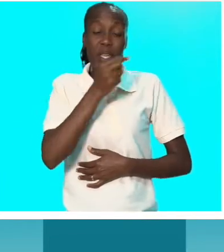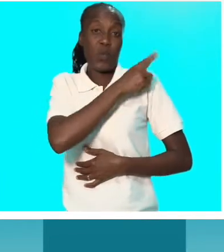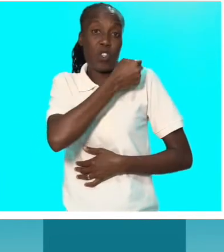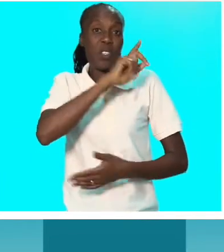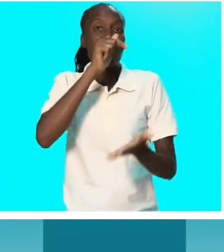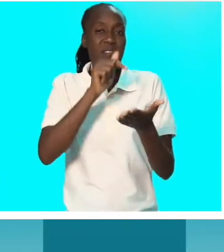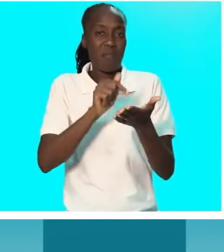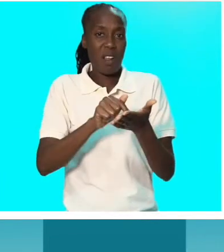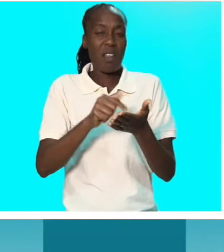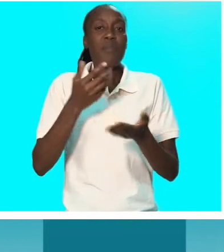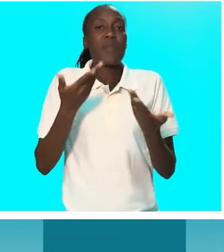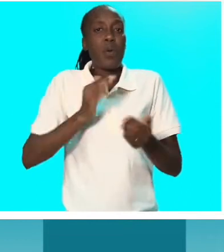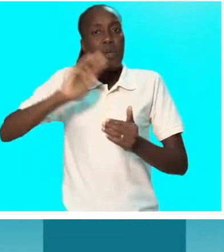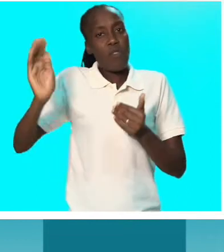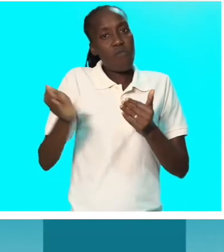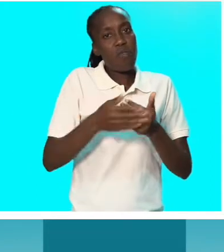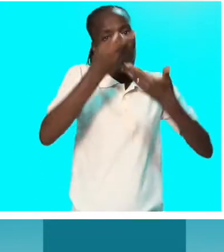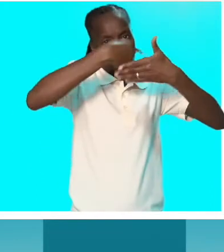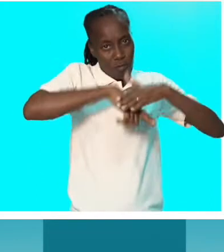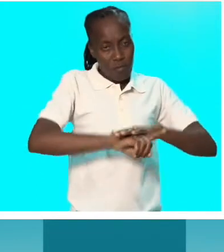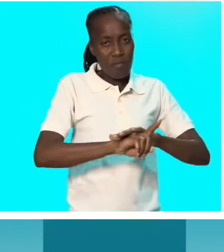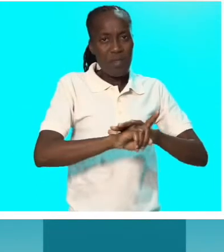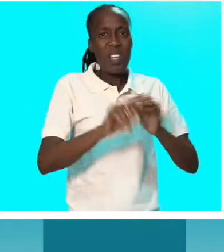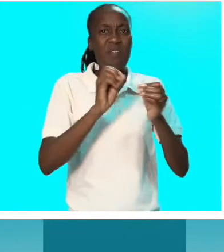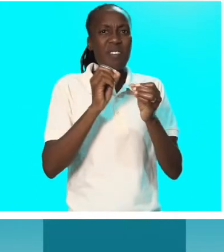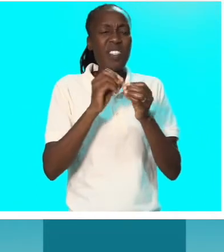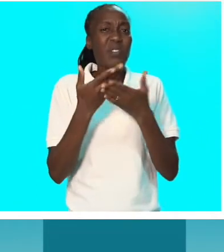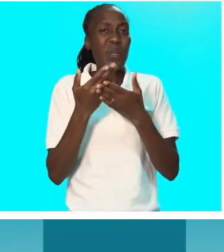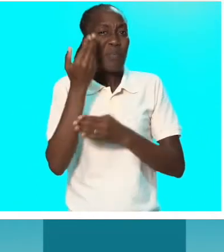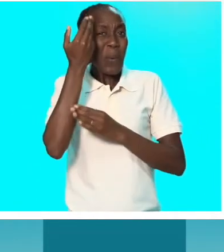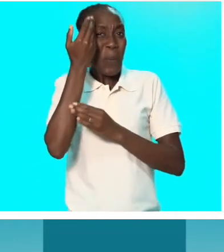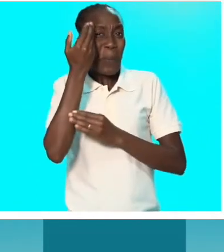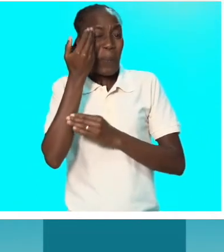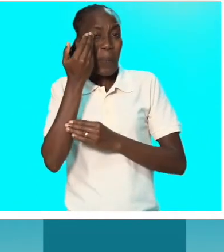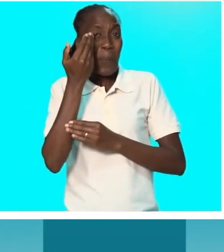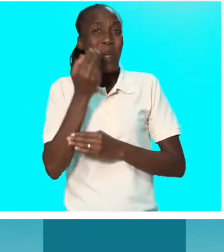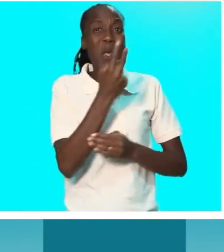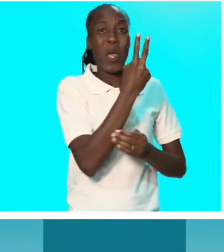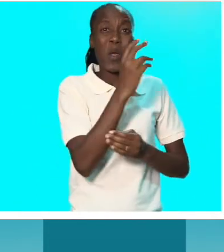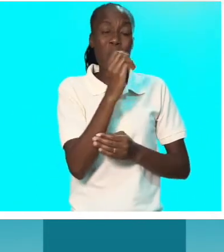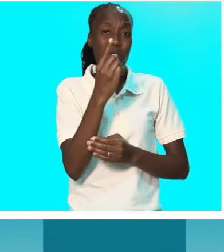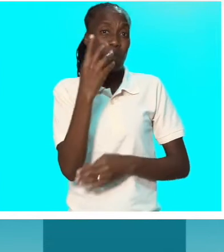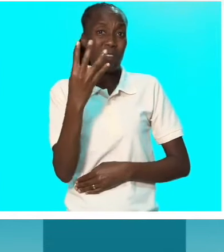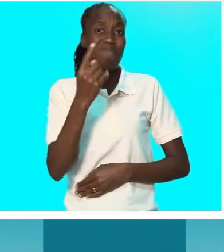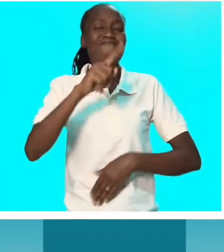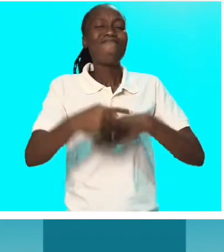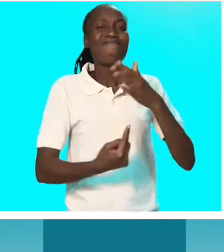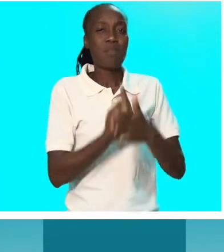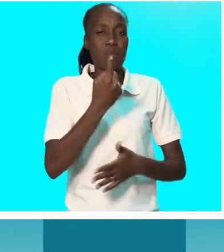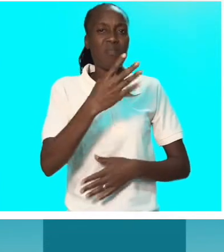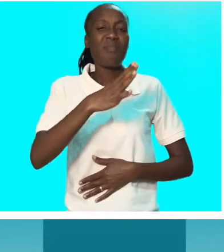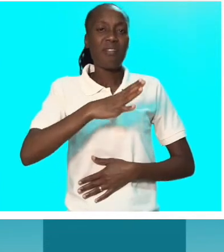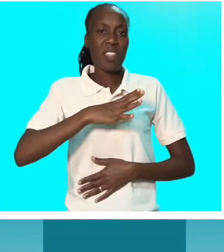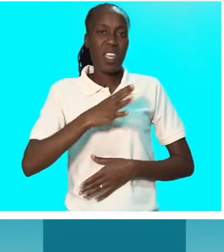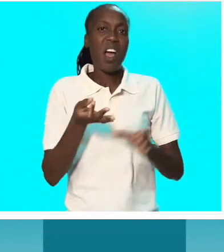ser submetida a uma operação a esta. Foi quando os médicos descobriram que tinha